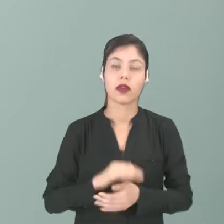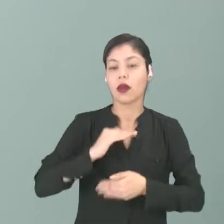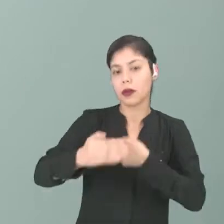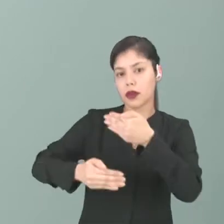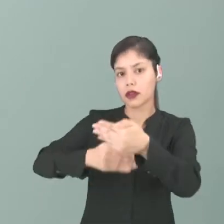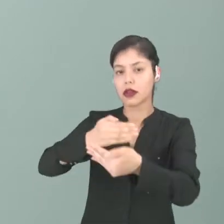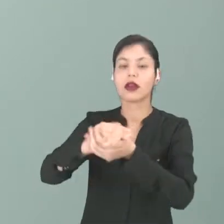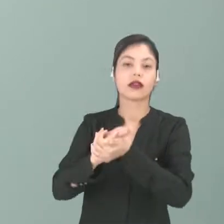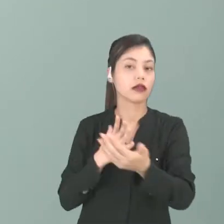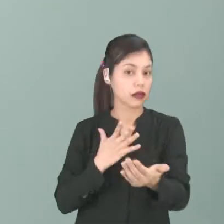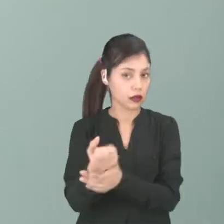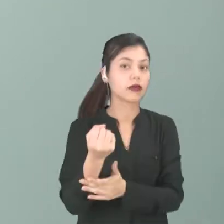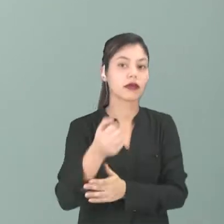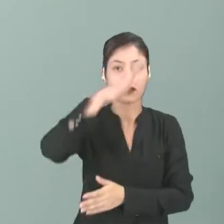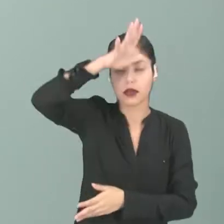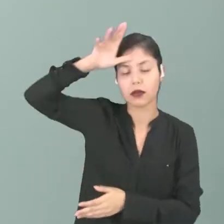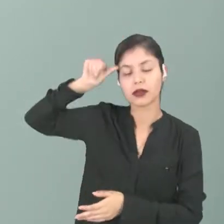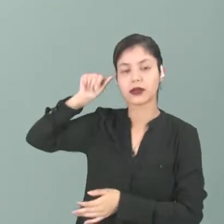Amazônia.